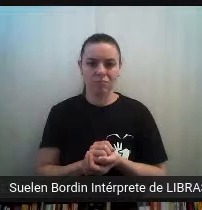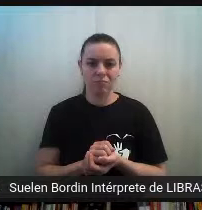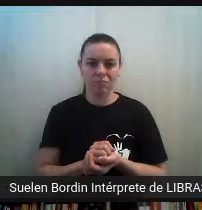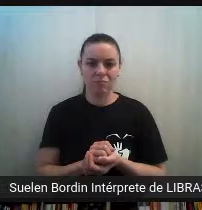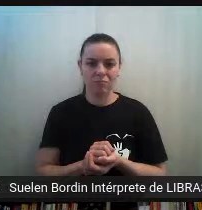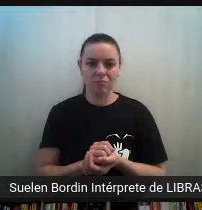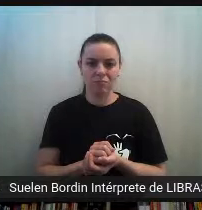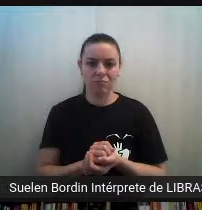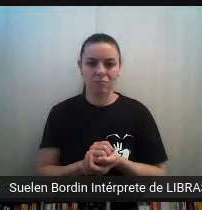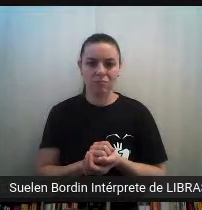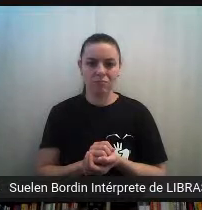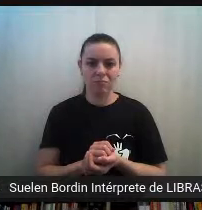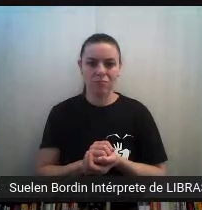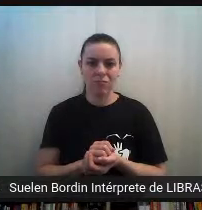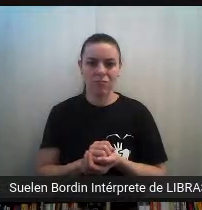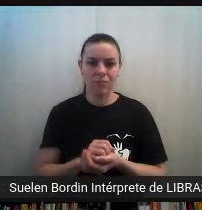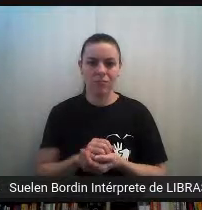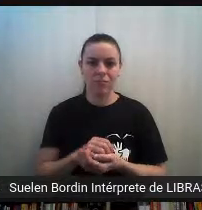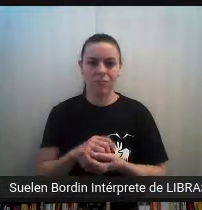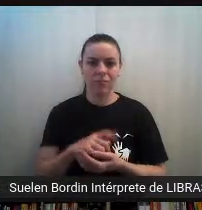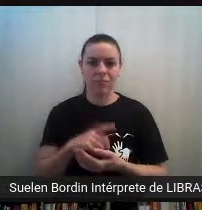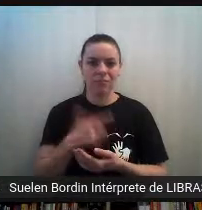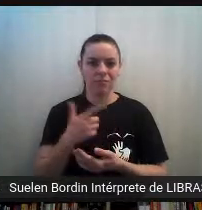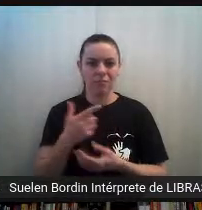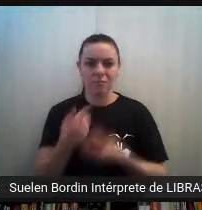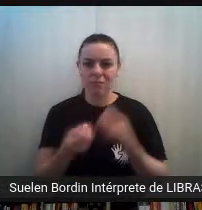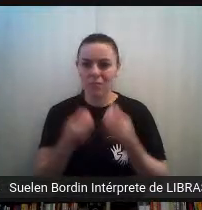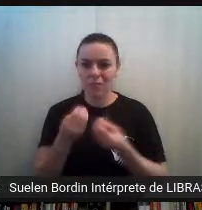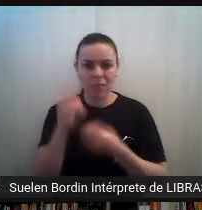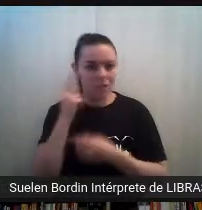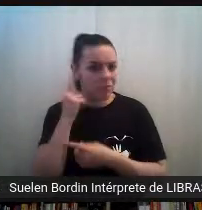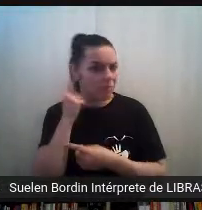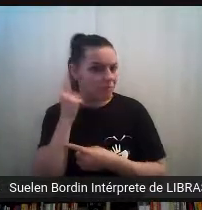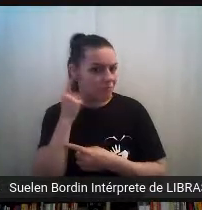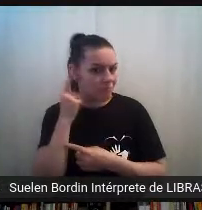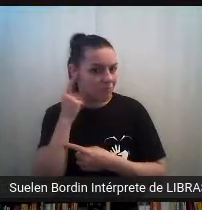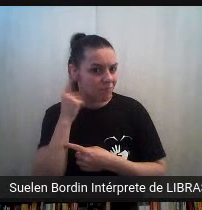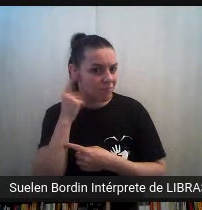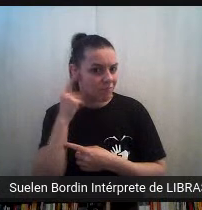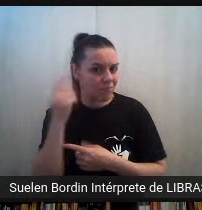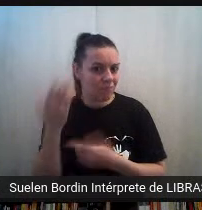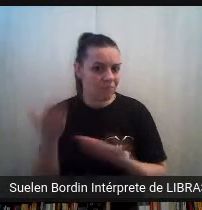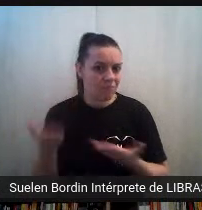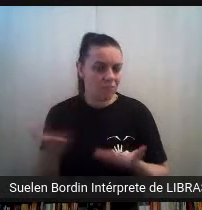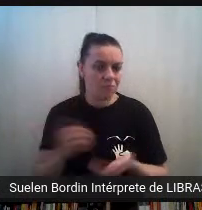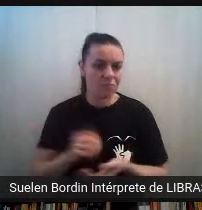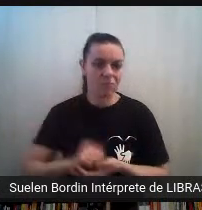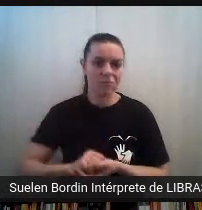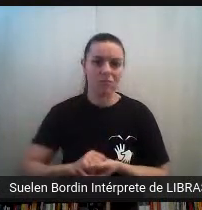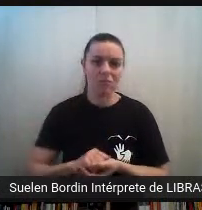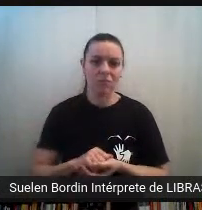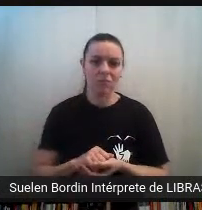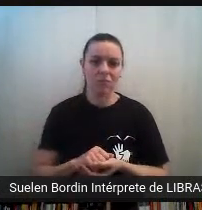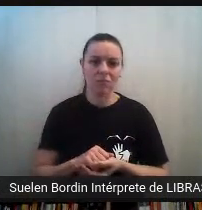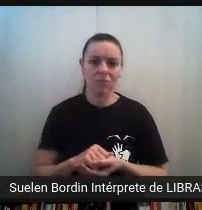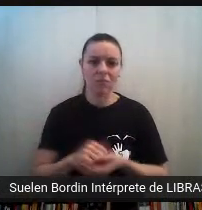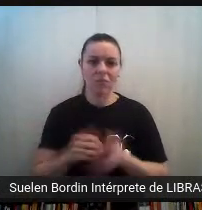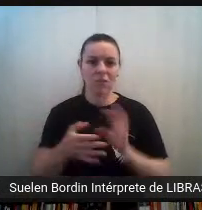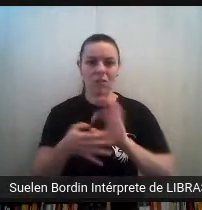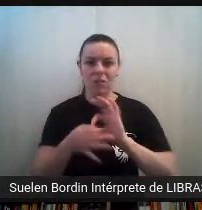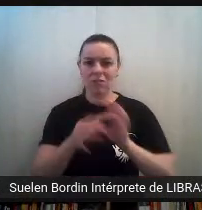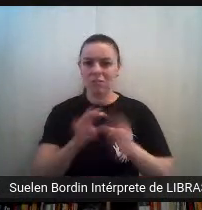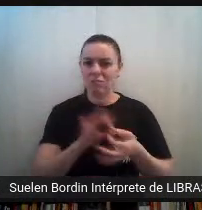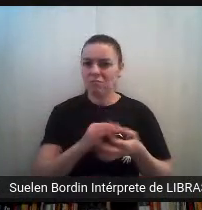tem muito pouco incentivo por parte das escolas dos professores em relação às Olimpíadas, né? E quando eu entrei no IEF,